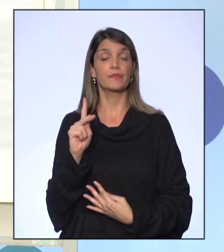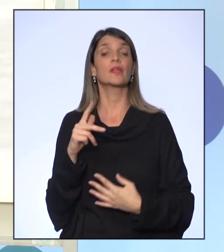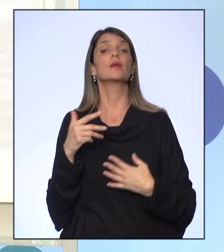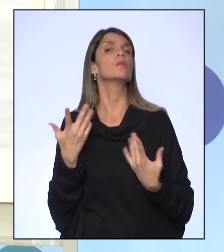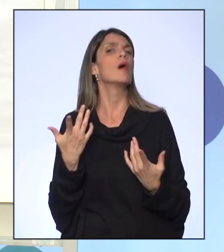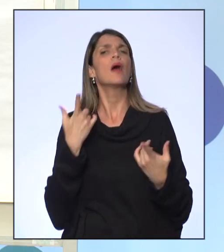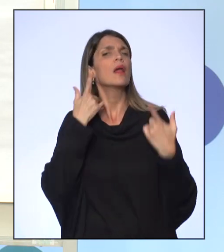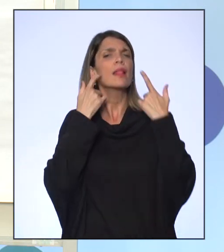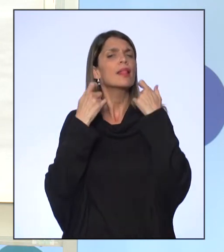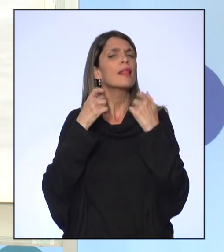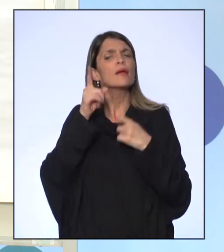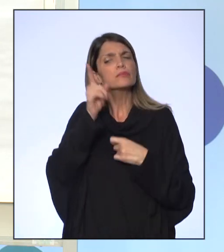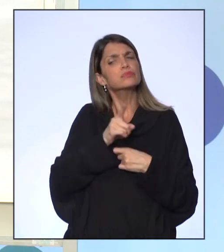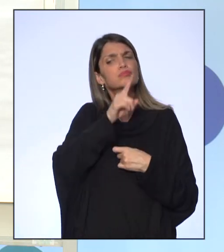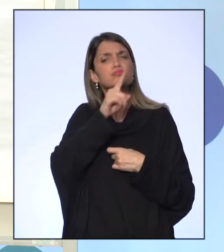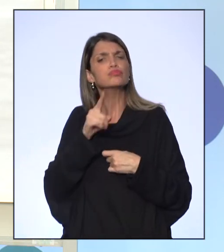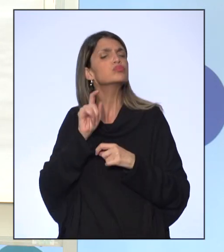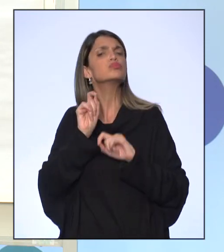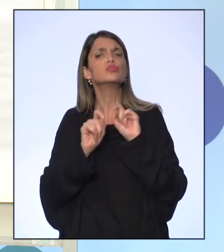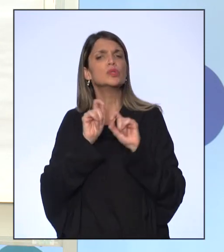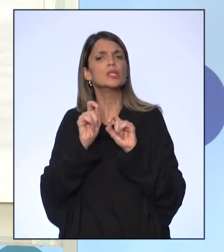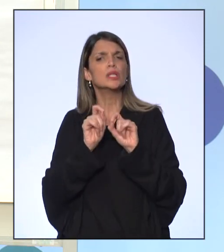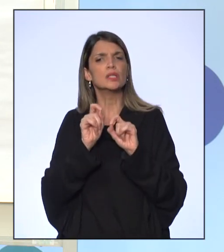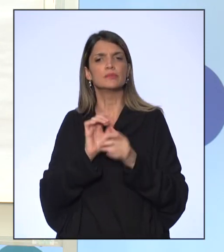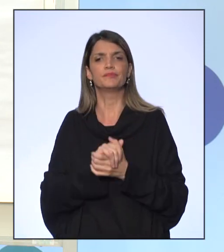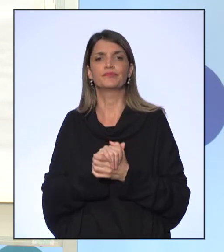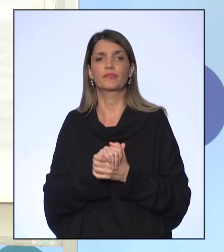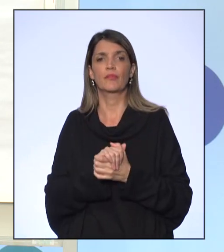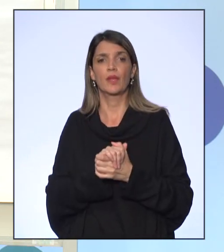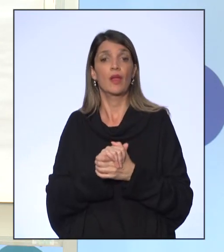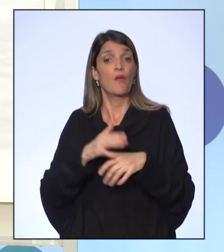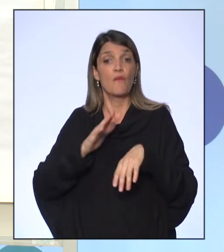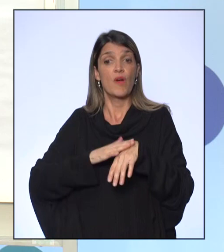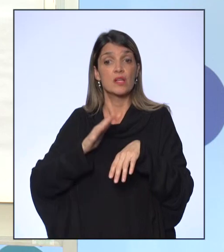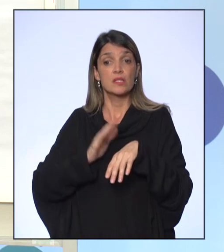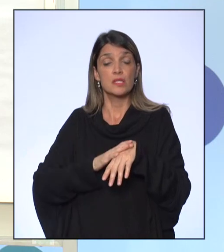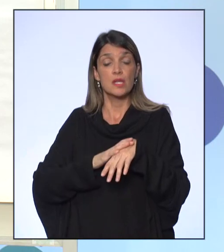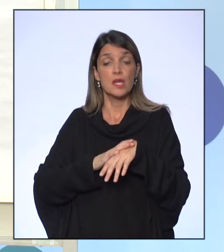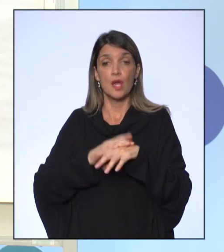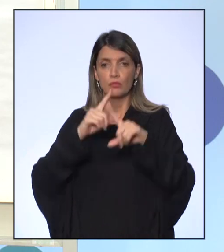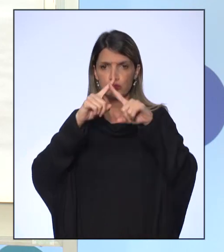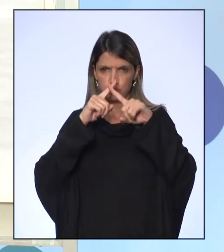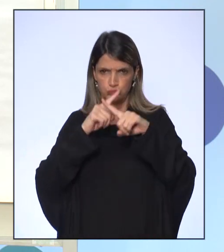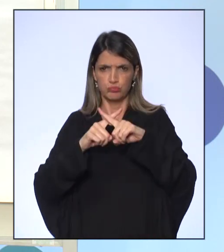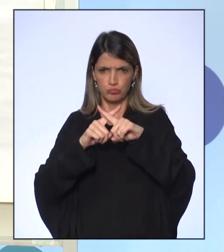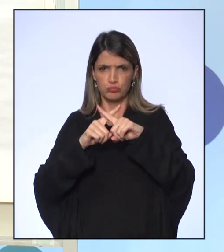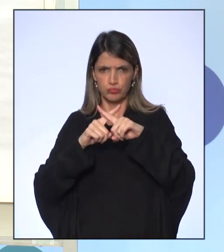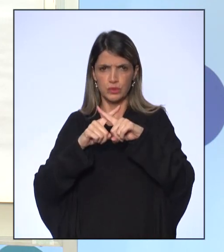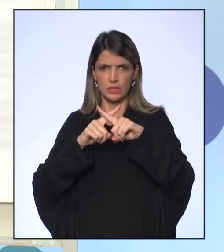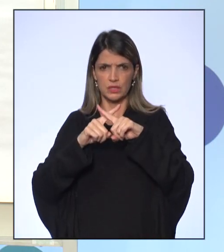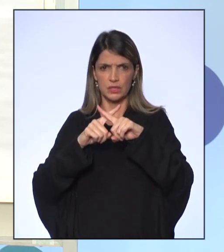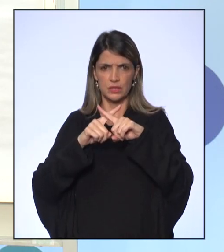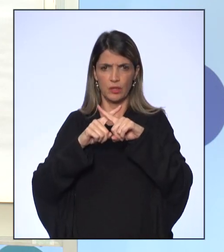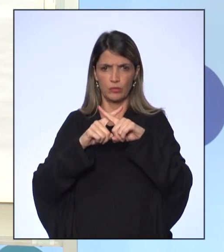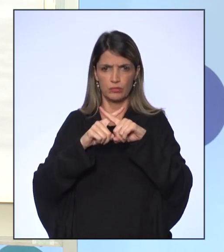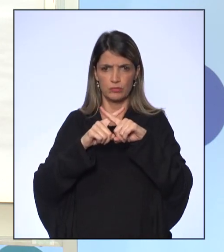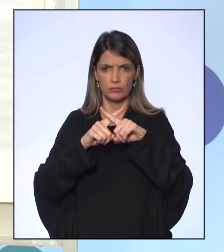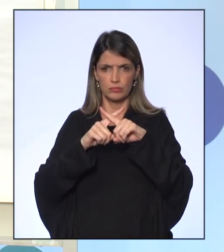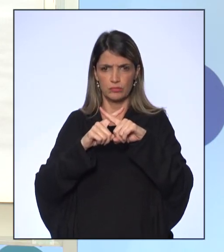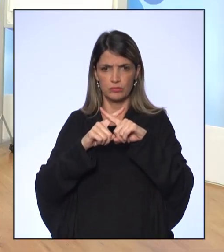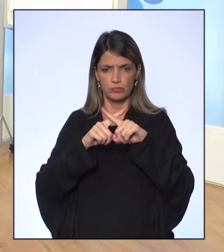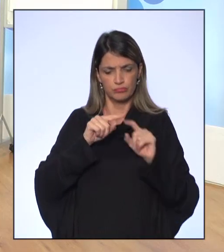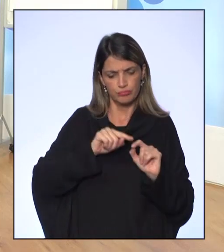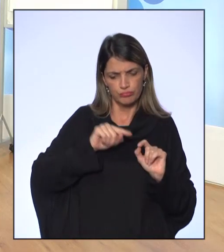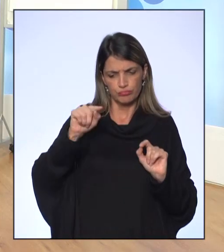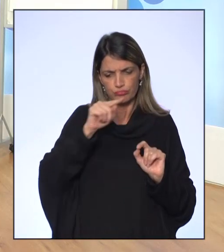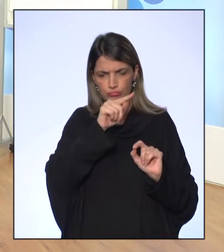que é a ideia do cruzado aí, né? A ideia do cruzado é eu poder fazer uma multiplicação, né? Na Que prática, os né, dois a gente termos... usa, mas na